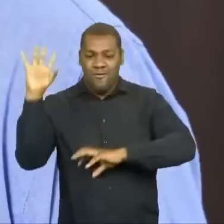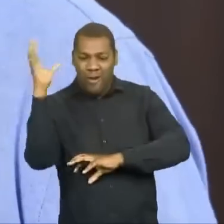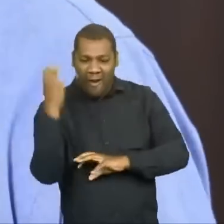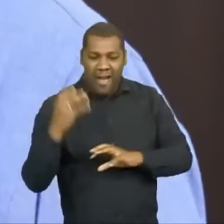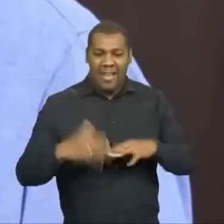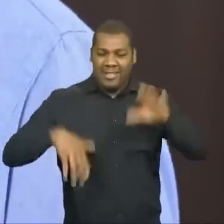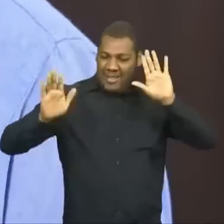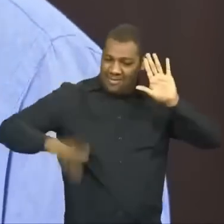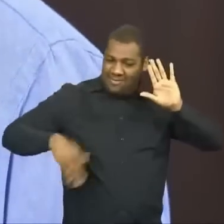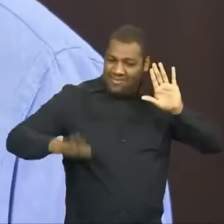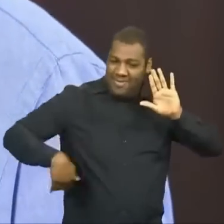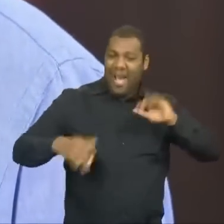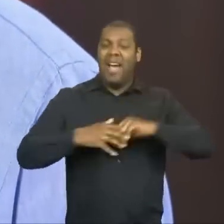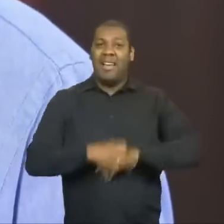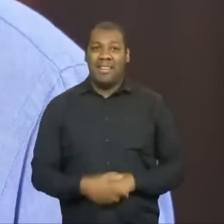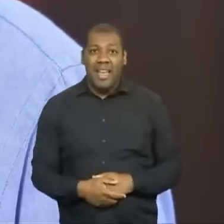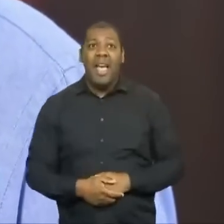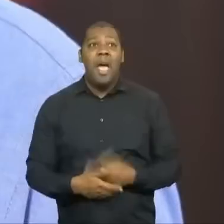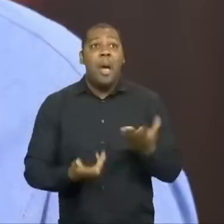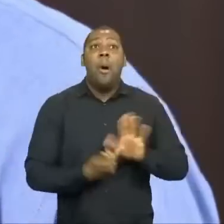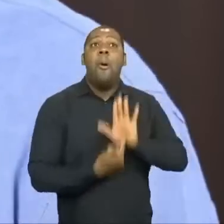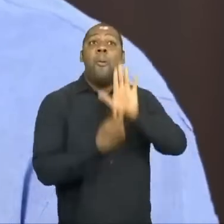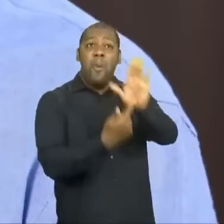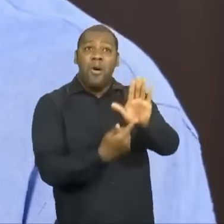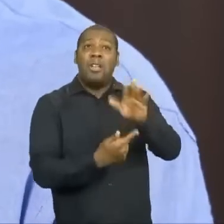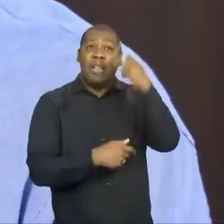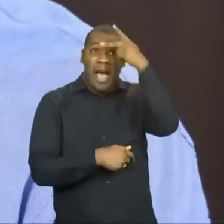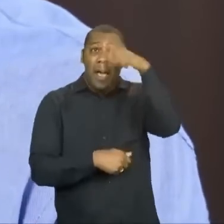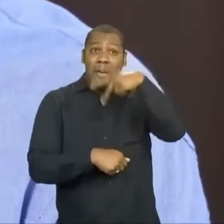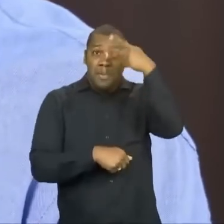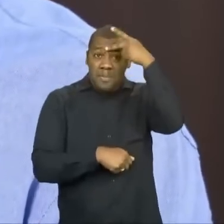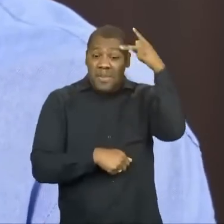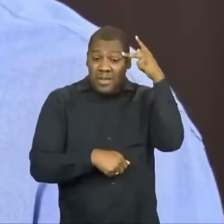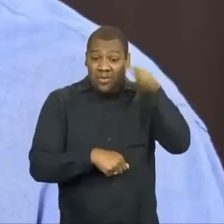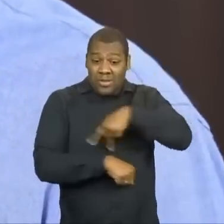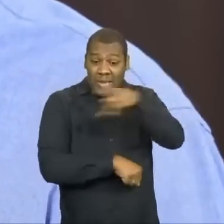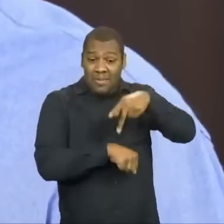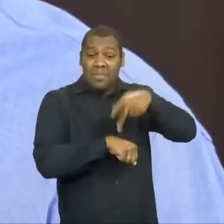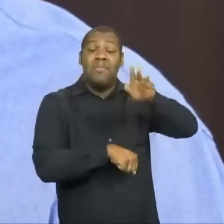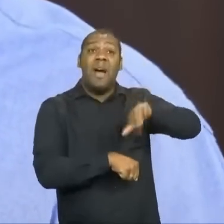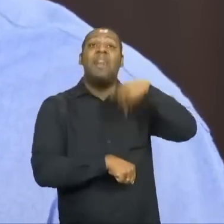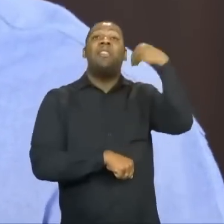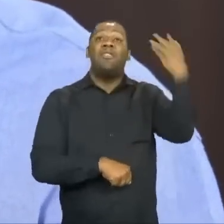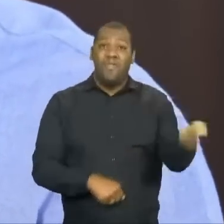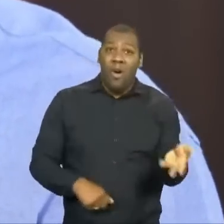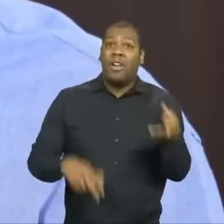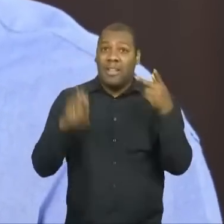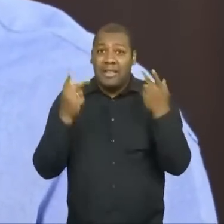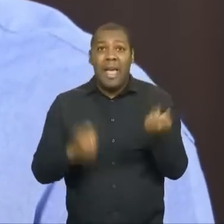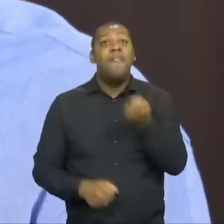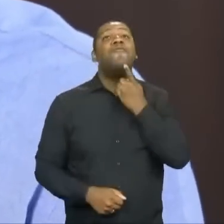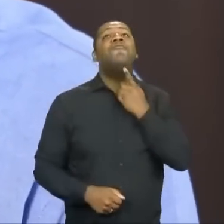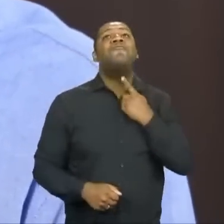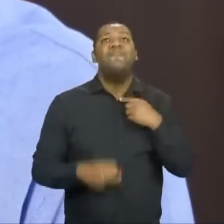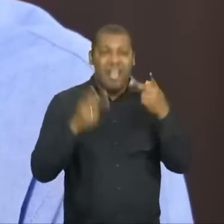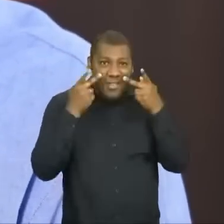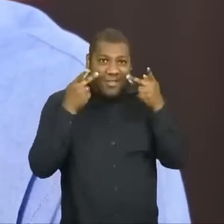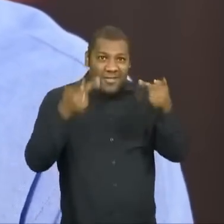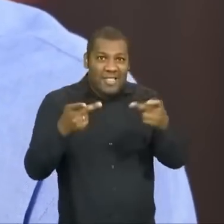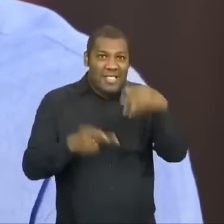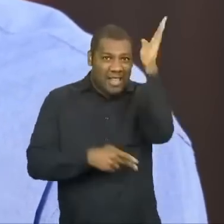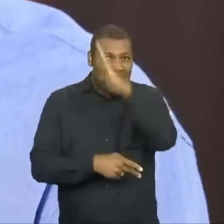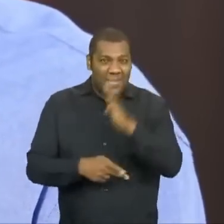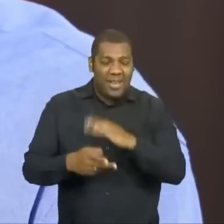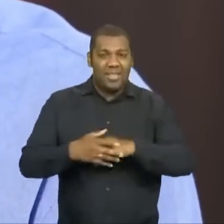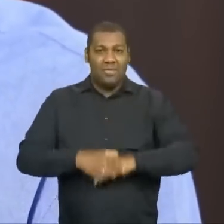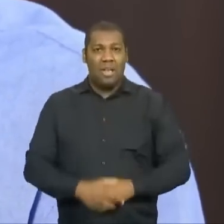isso para convencer as pessoas a virem para cá e criar infraestrutura. Sabe? Nós vamos tentar estabelecer uma política de